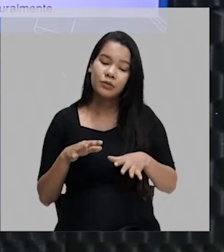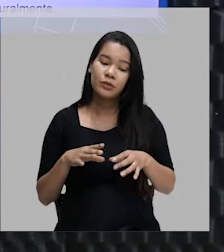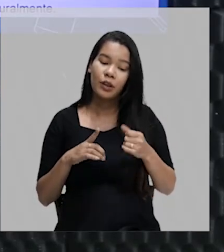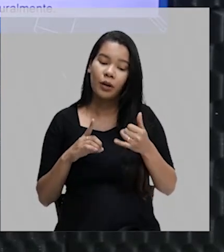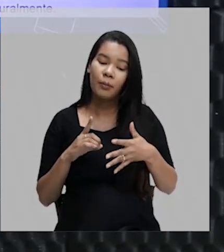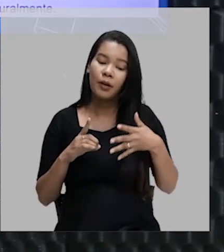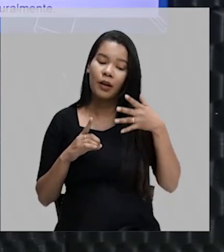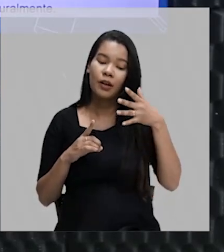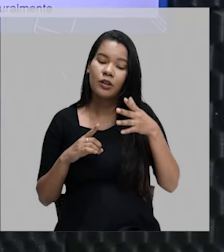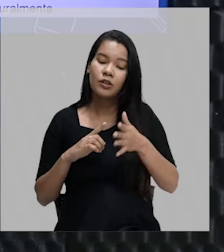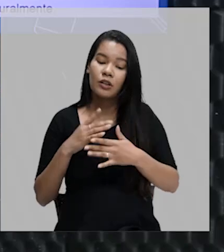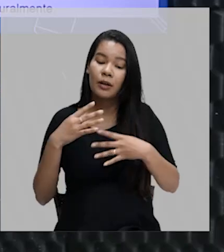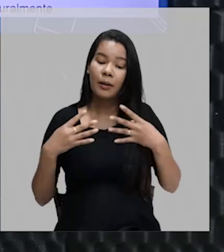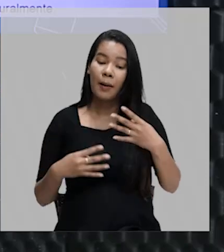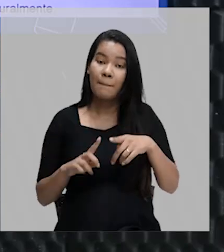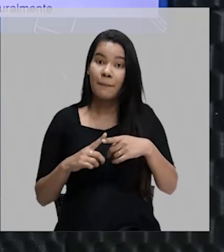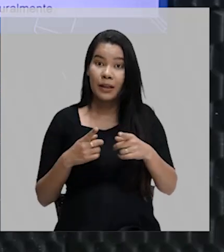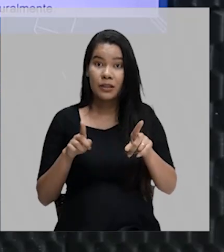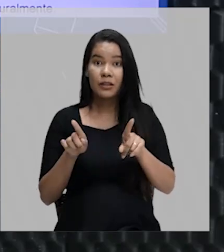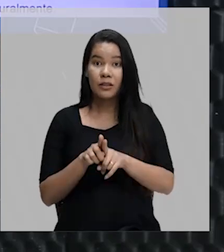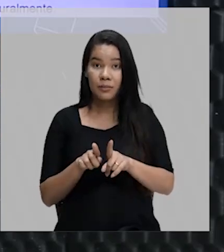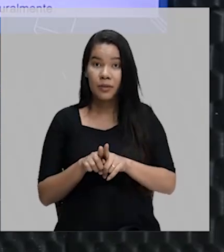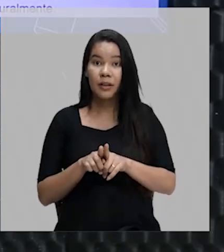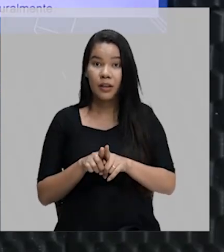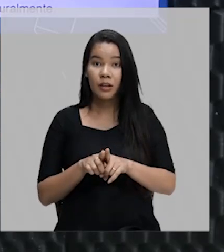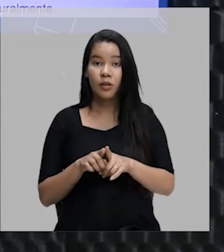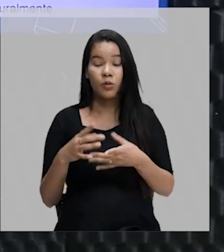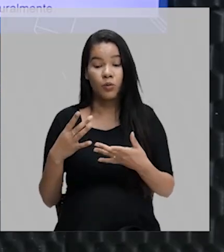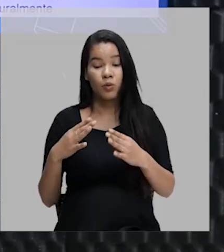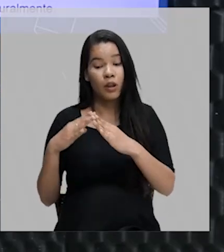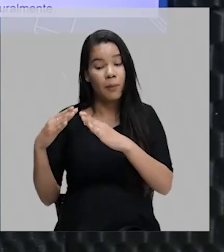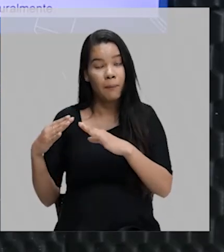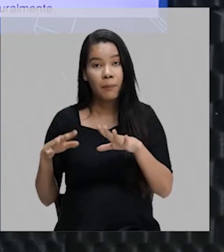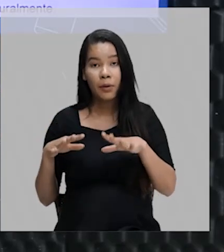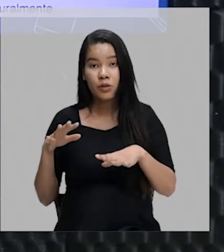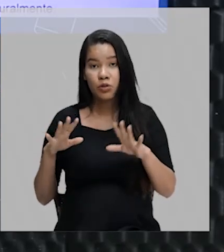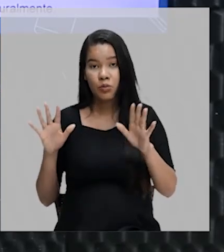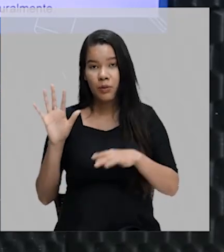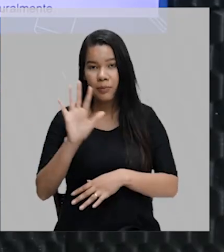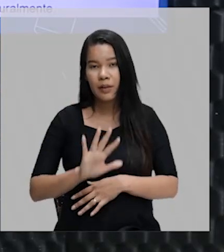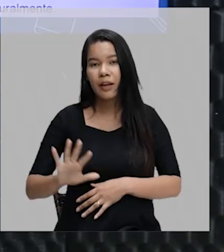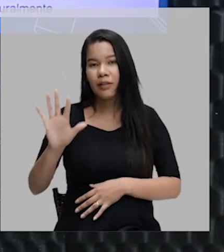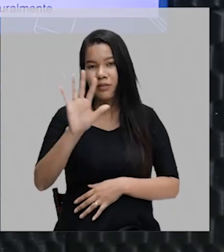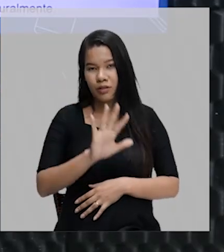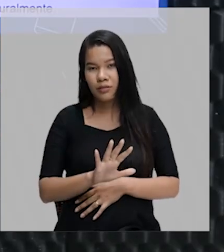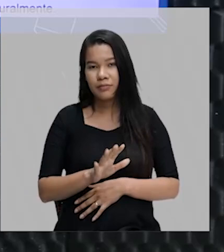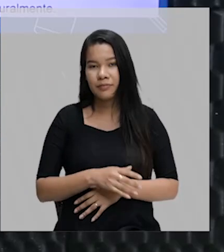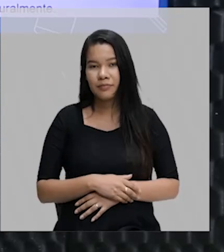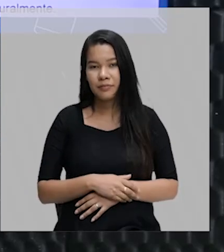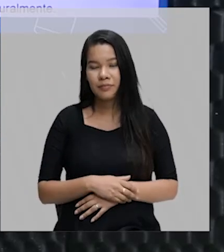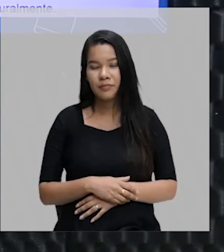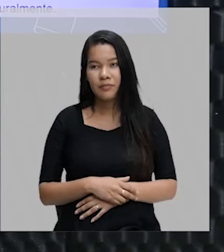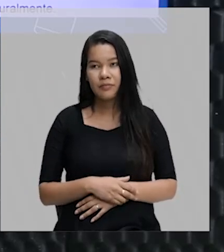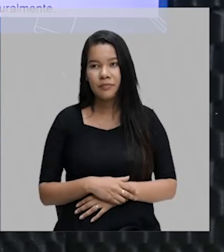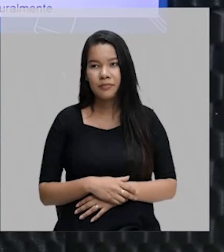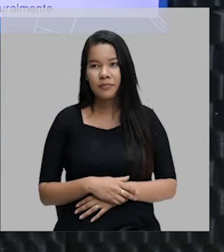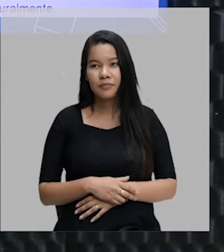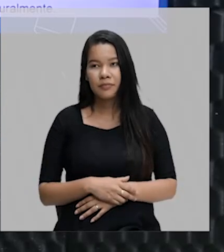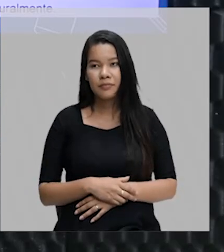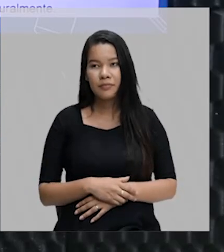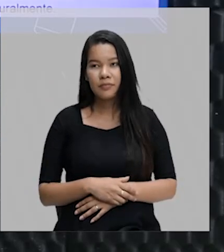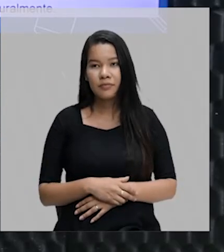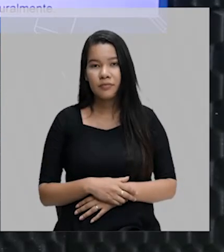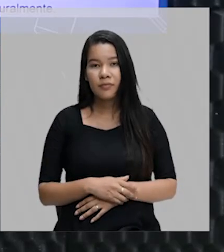e ambientalmente. Porque vamos lembrar que o fenótipo, né, pessoal, a característica externa do indivíduo, ela